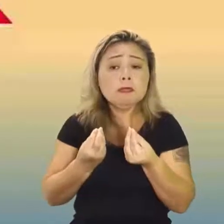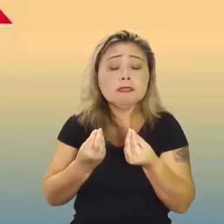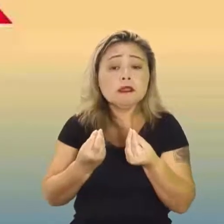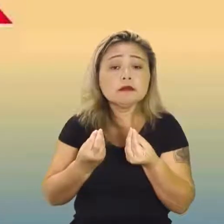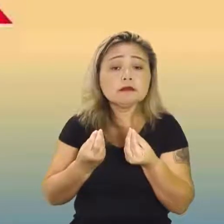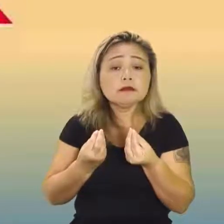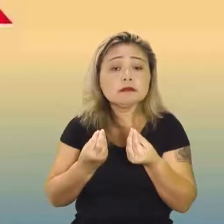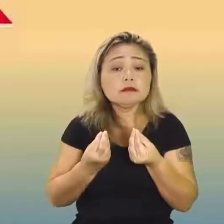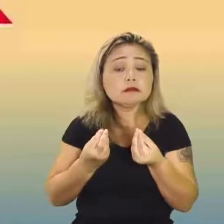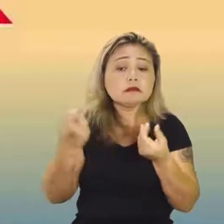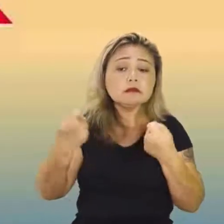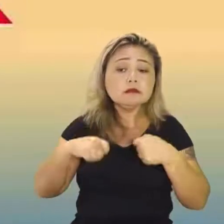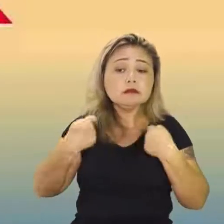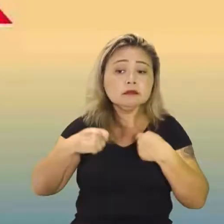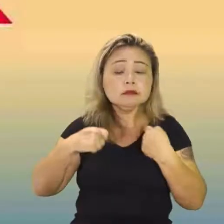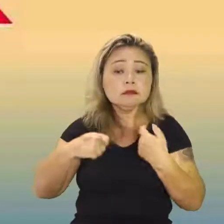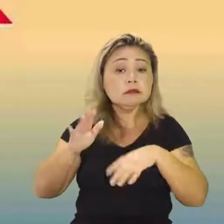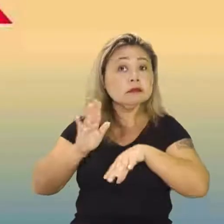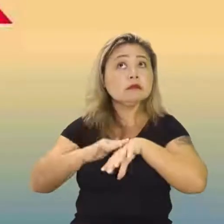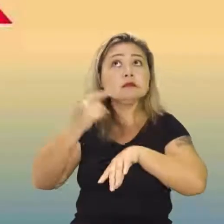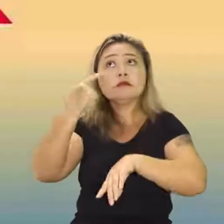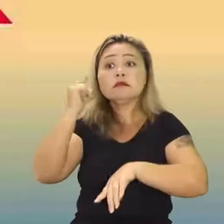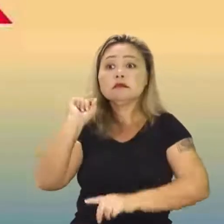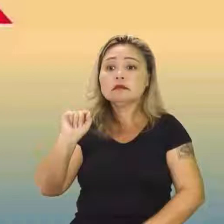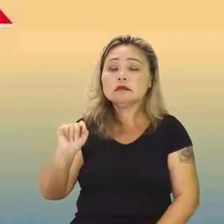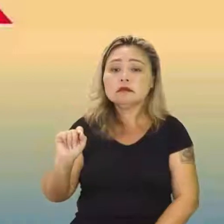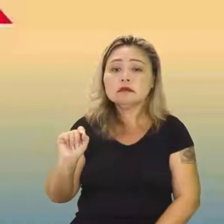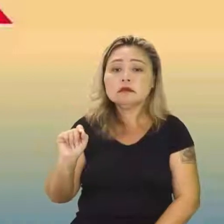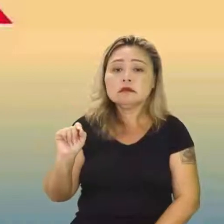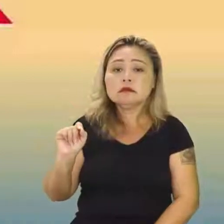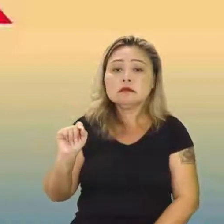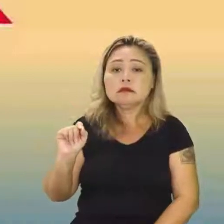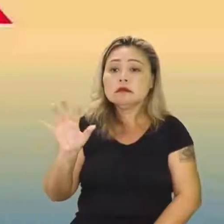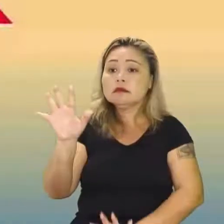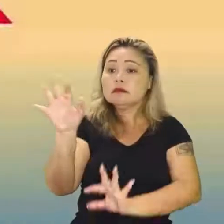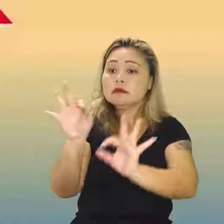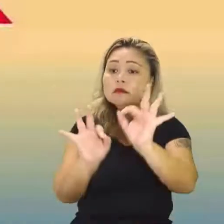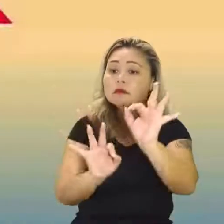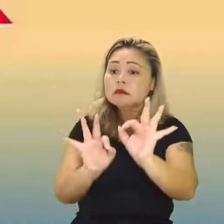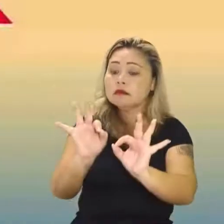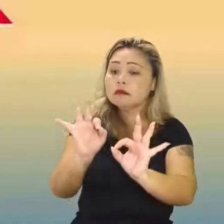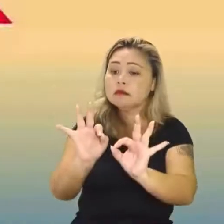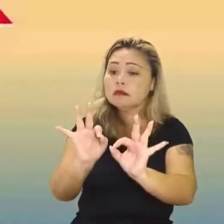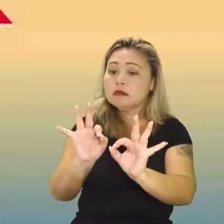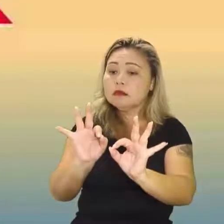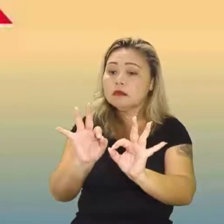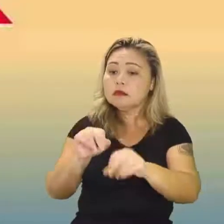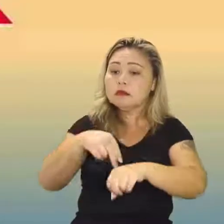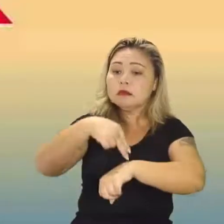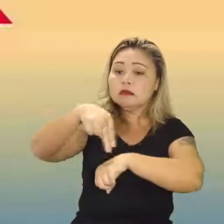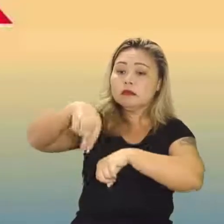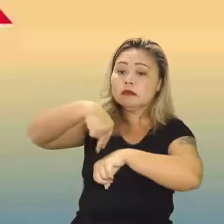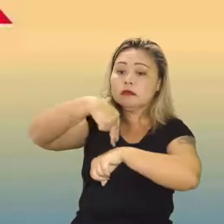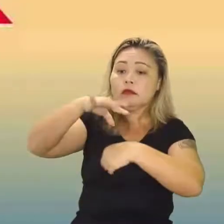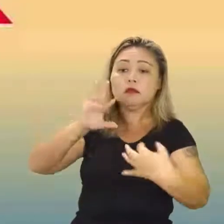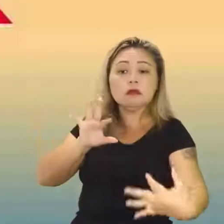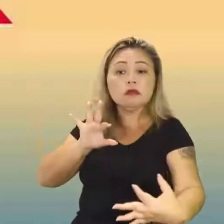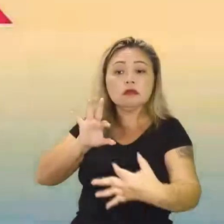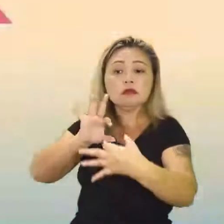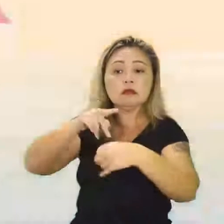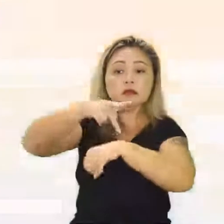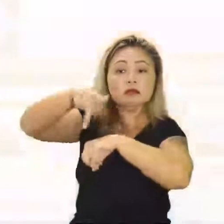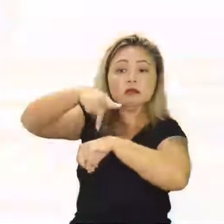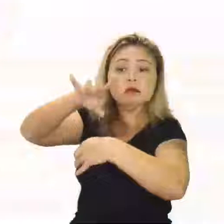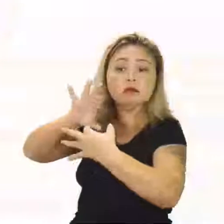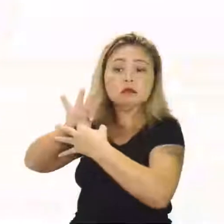É quando eles têm a ideia de criar a Organização das Nações Unidas. Na